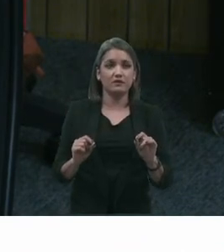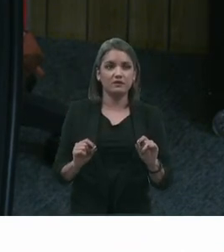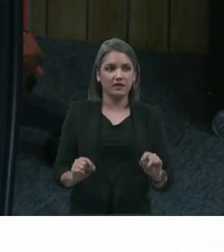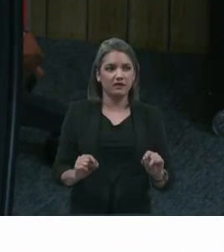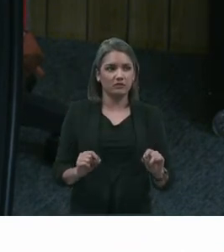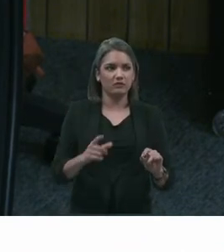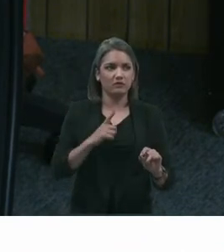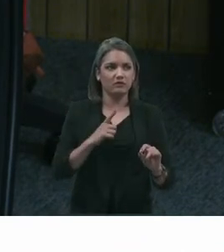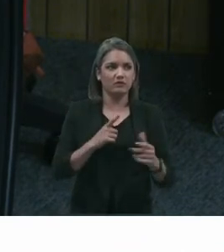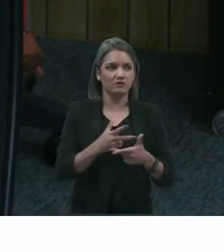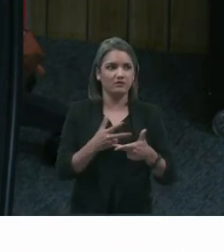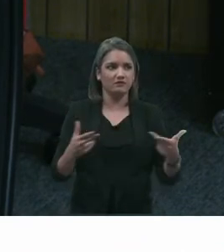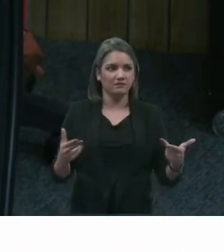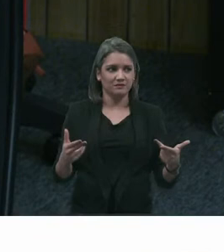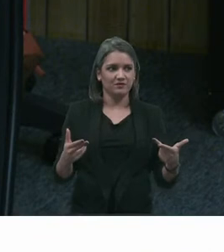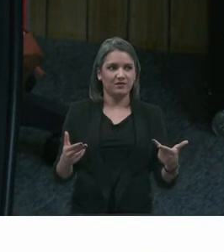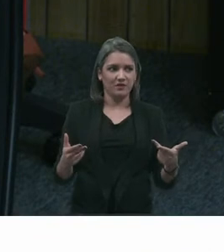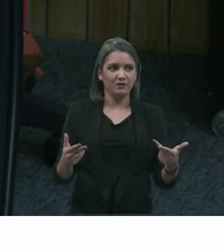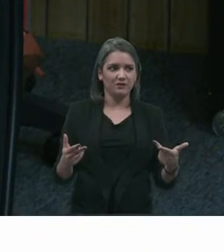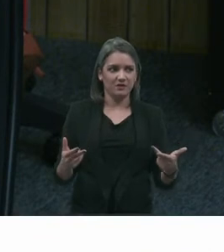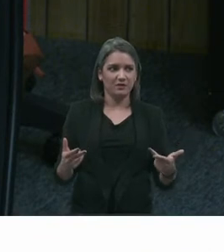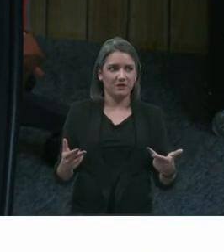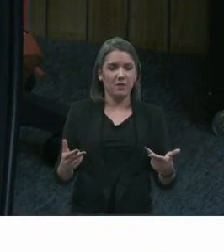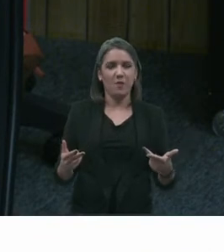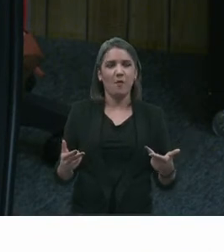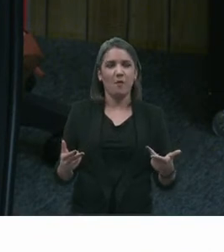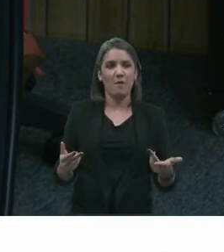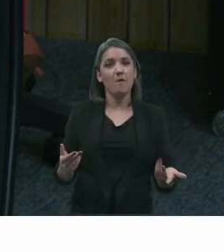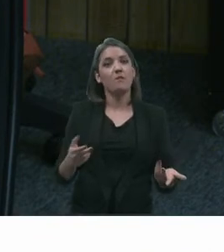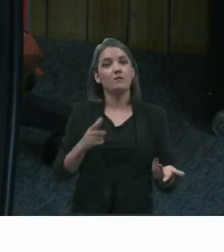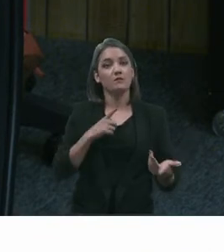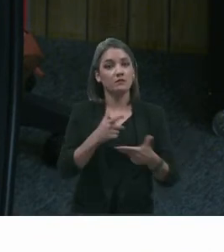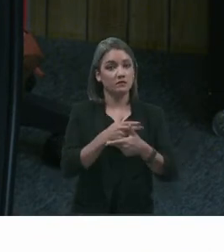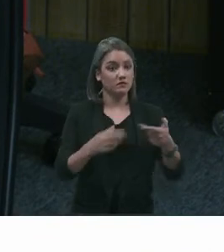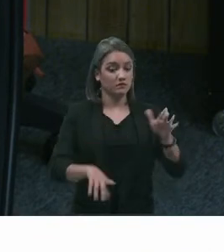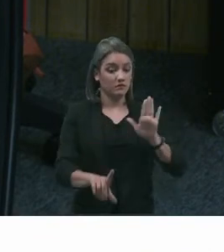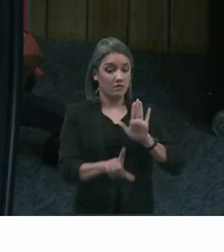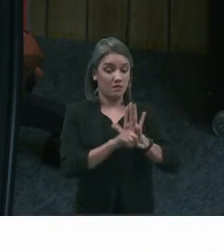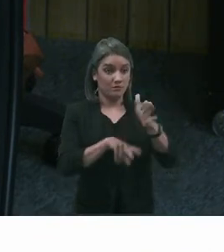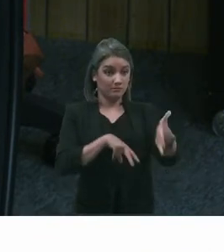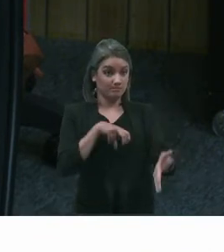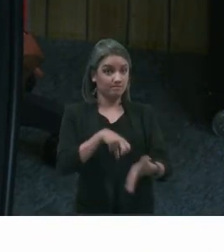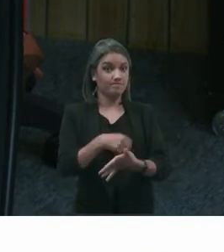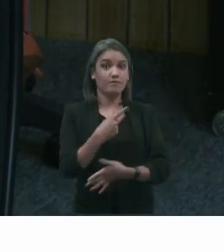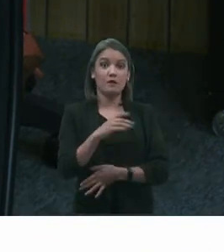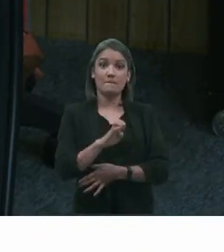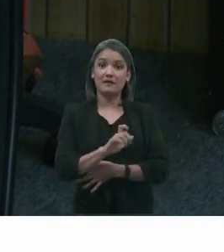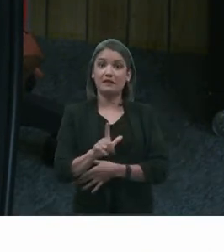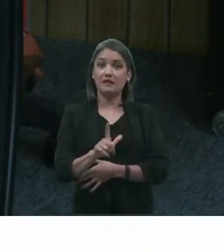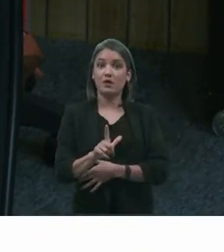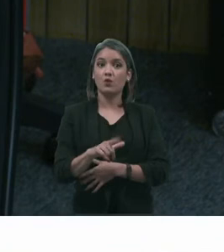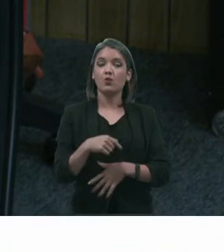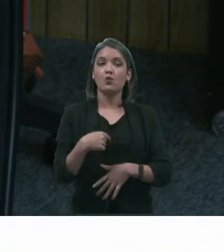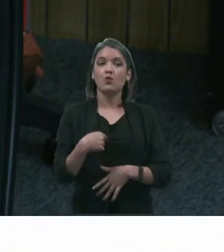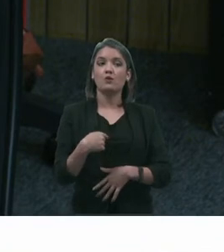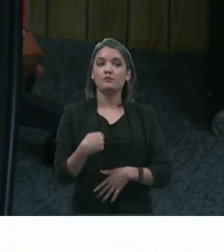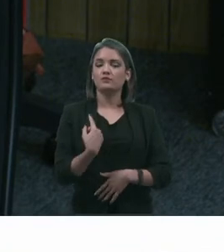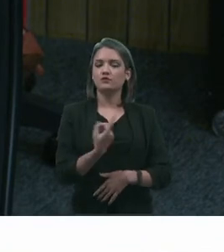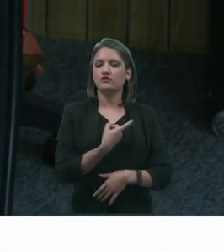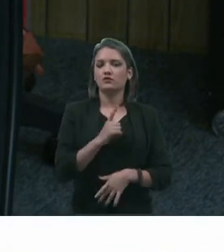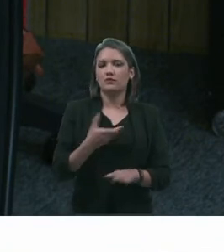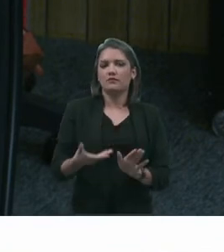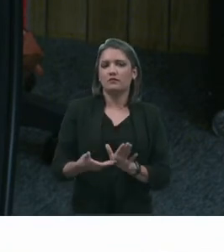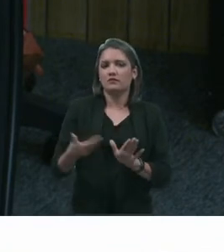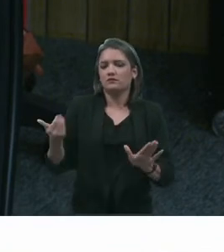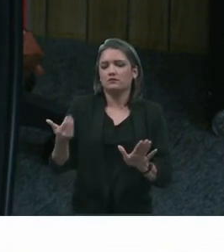havendo a prazo da lei penal, nós não afastamos a sua aplicação no